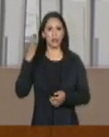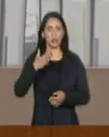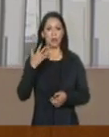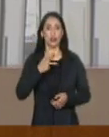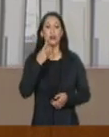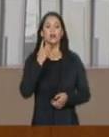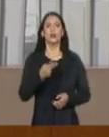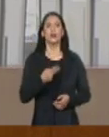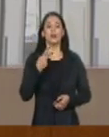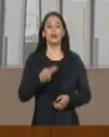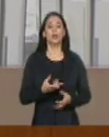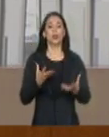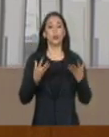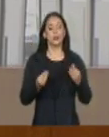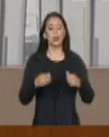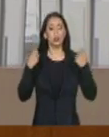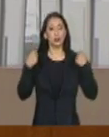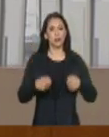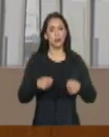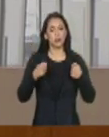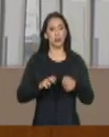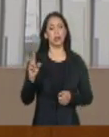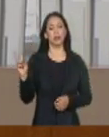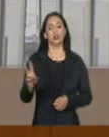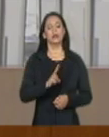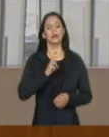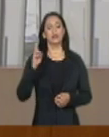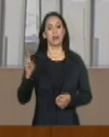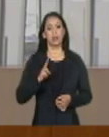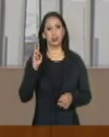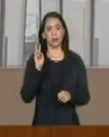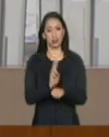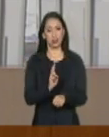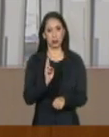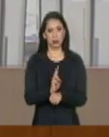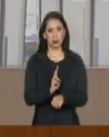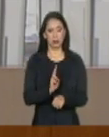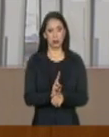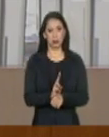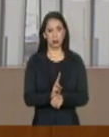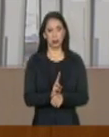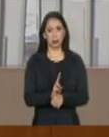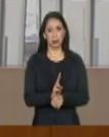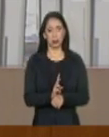ele falou muito da necessidade de valorização e proteção da vida.